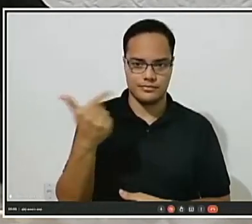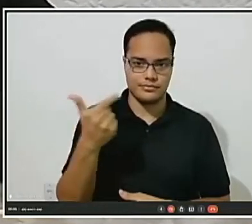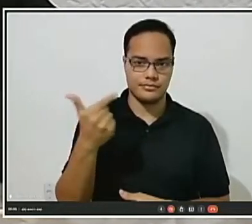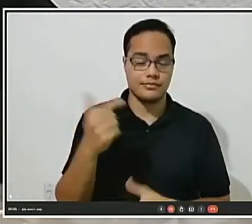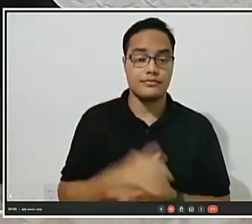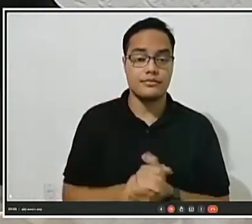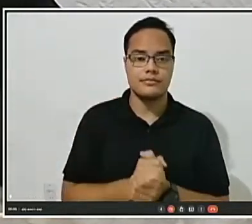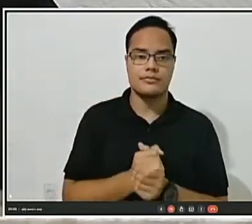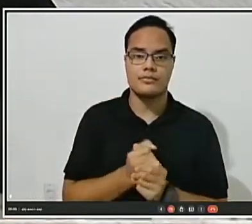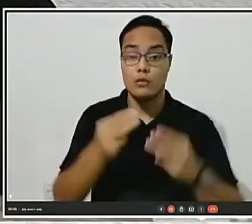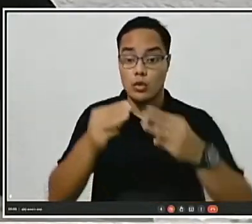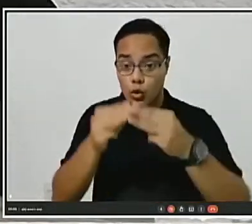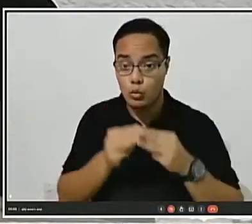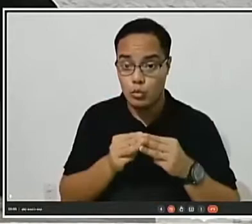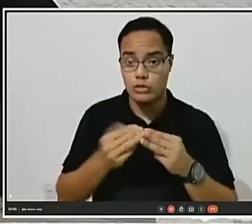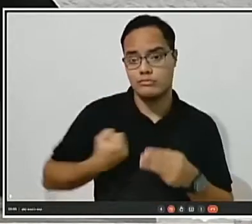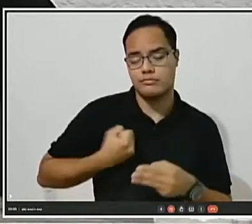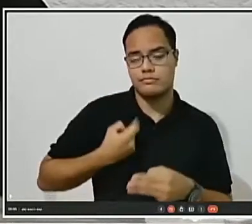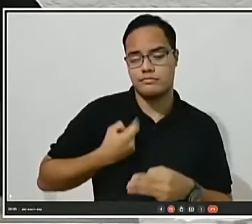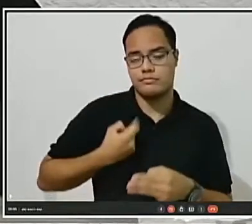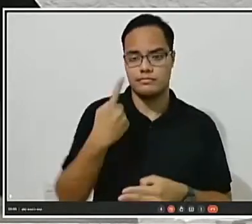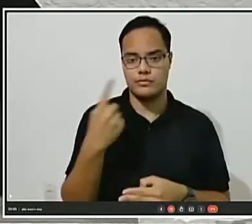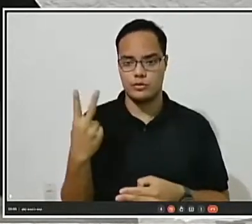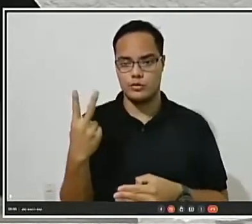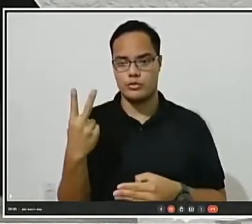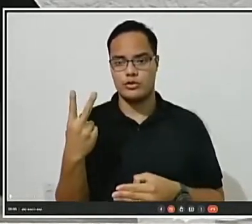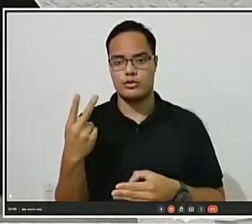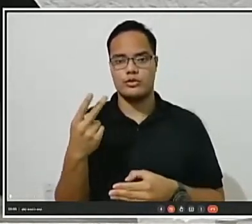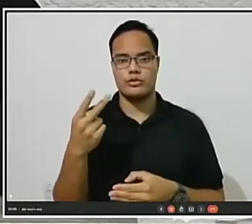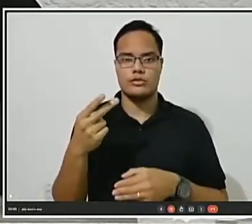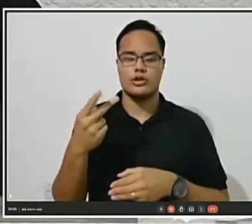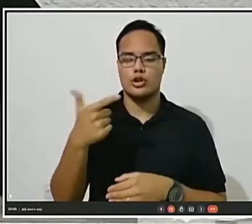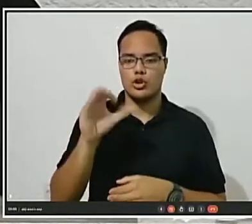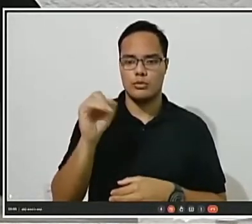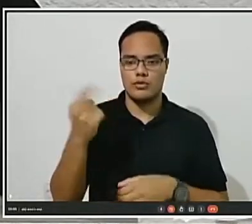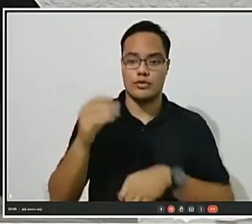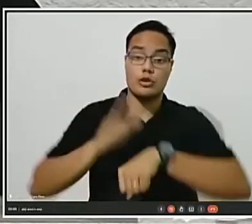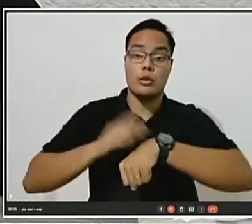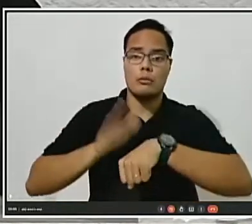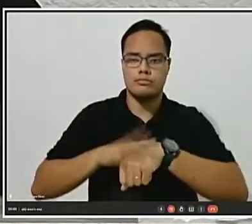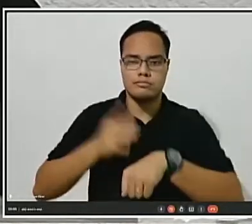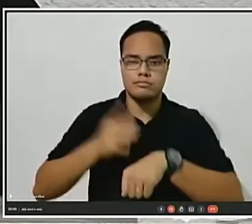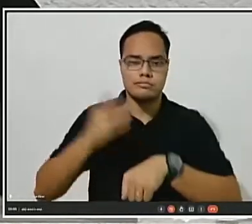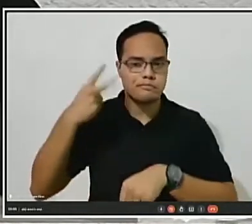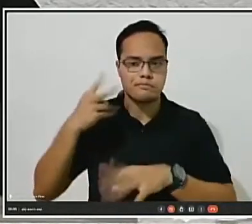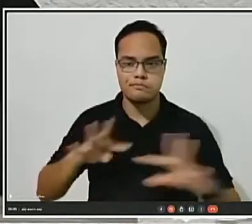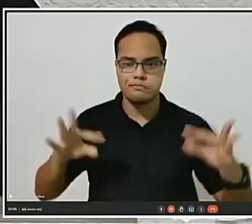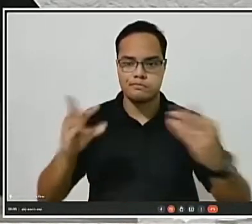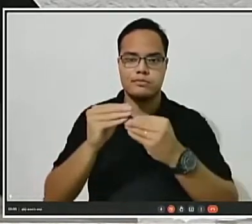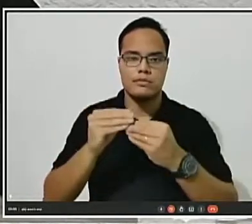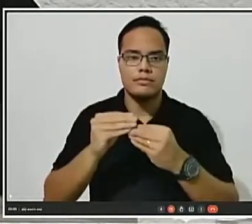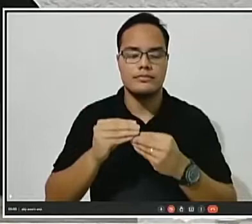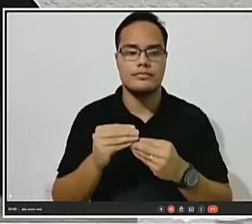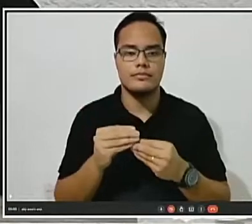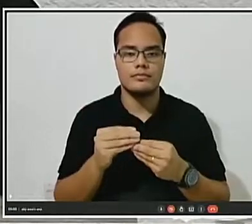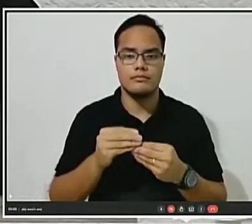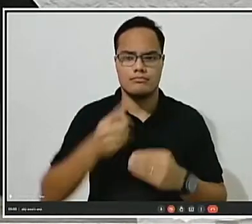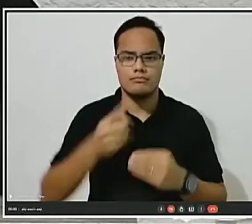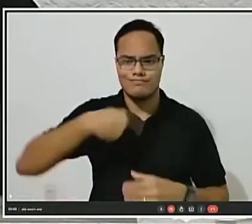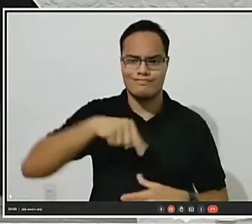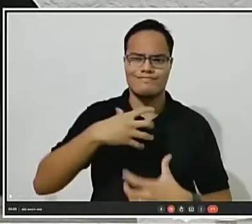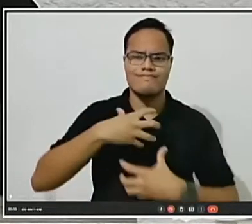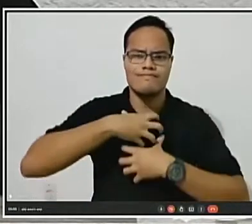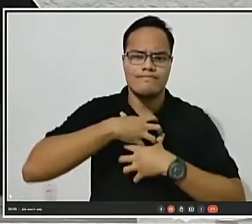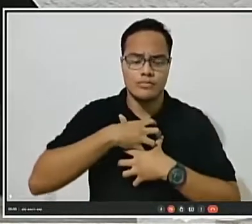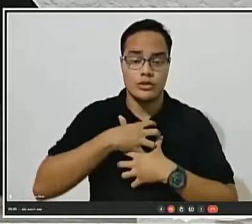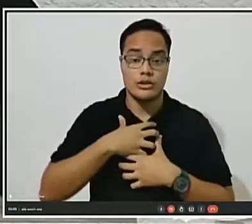Moções. Número 12 de 2022, de todos os vereadores. É com profundo sentimento que o Poder